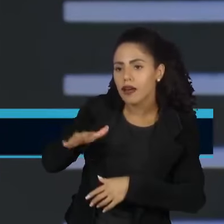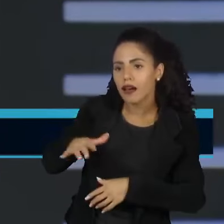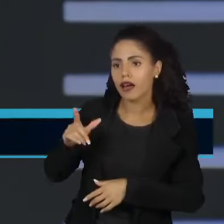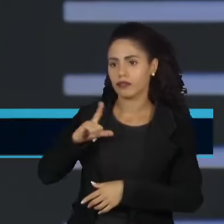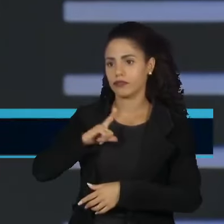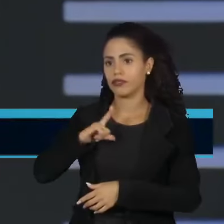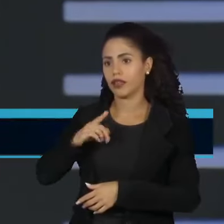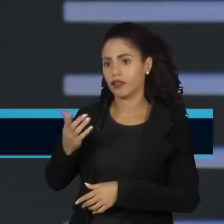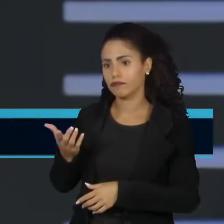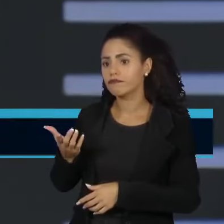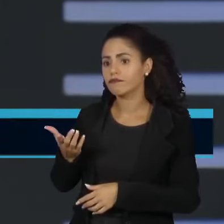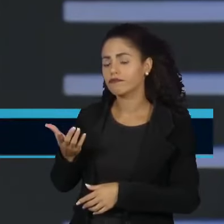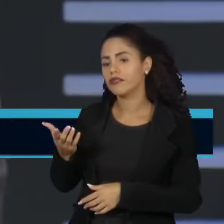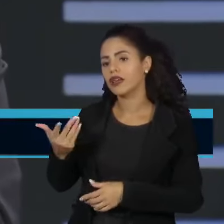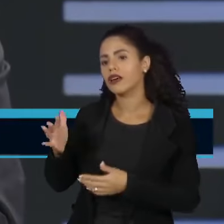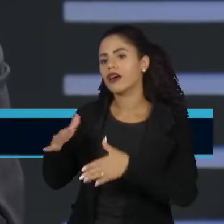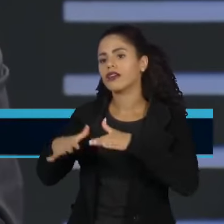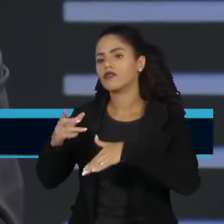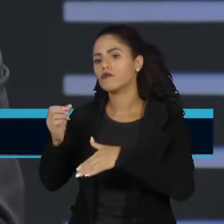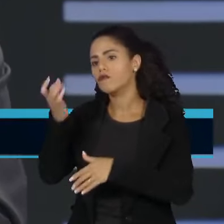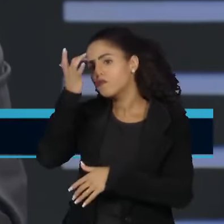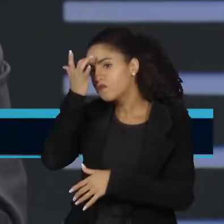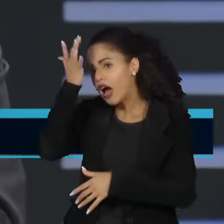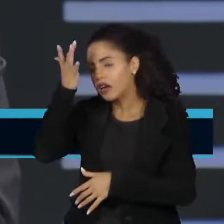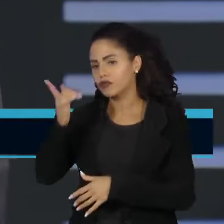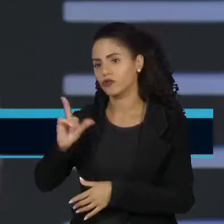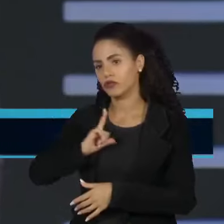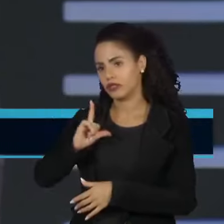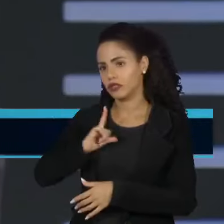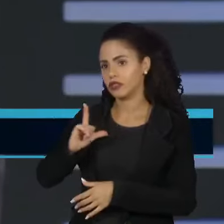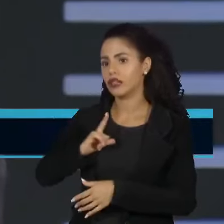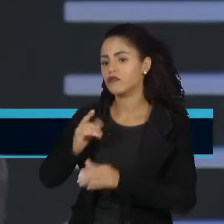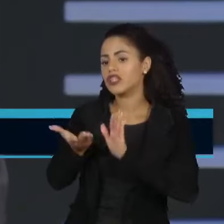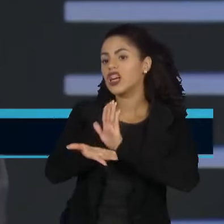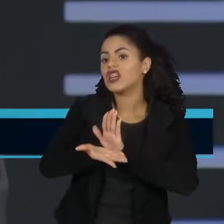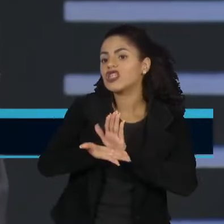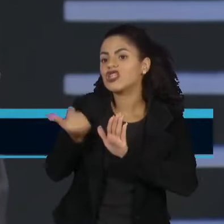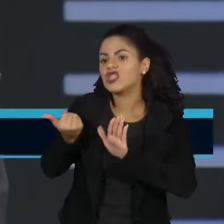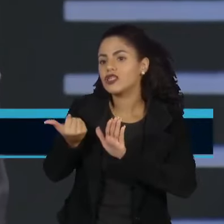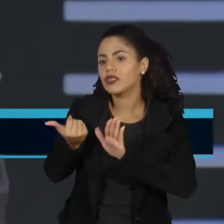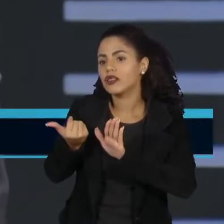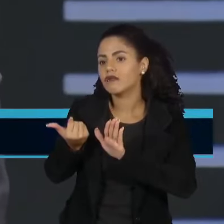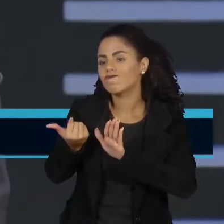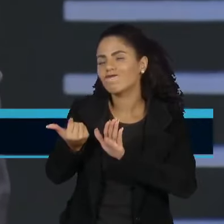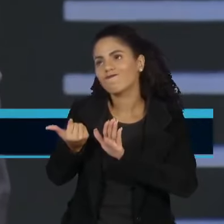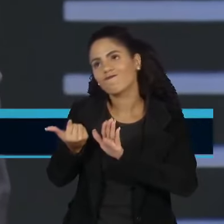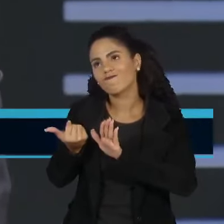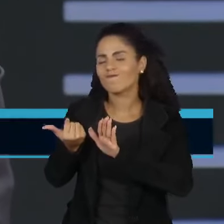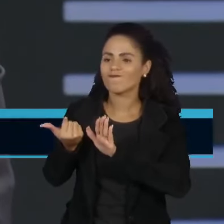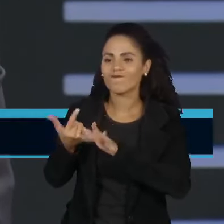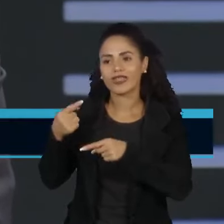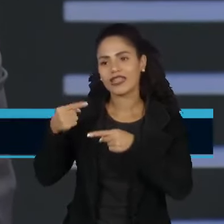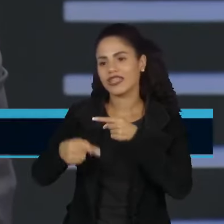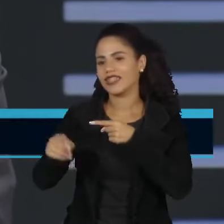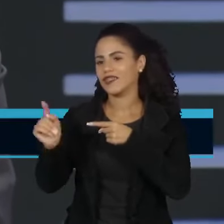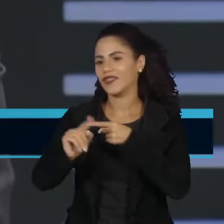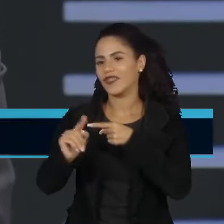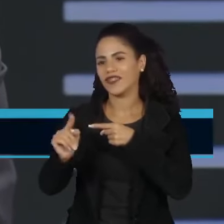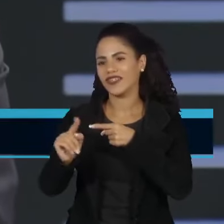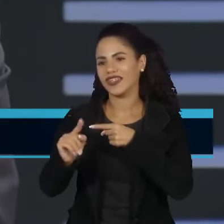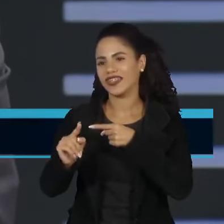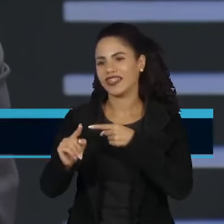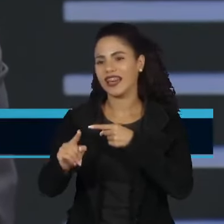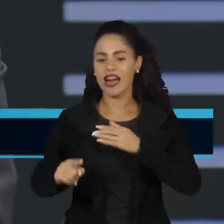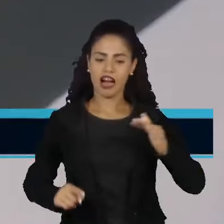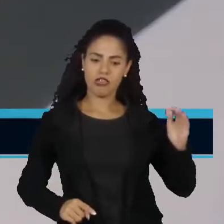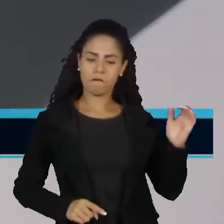né? De uma forma facilitada. Você vai tirar da mão dela isso neste momento. Você tem uma classe